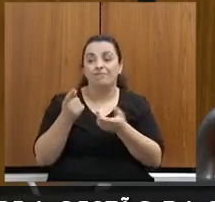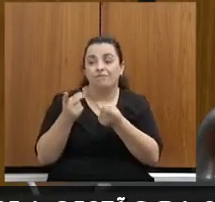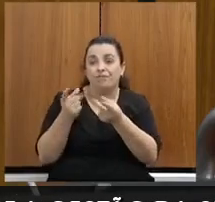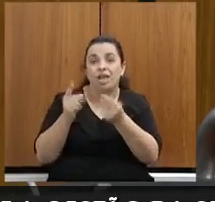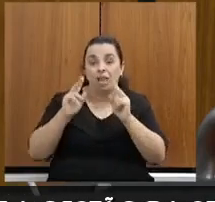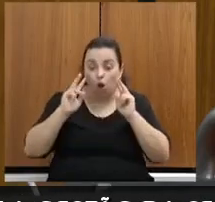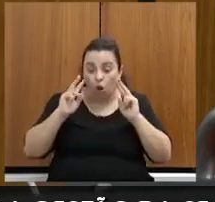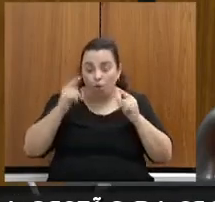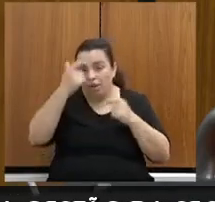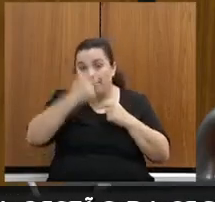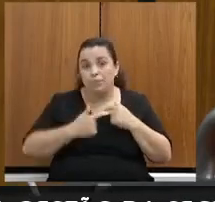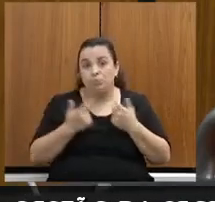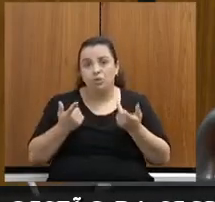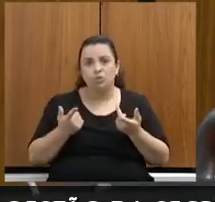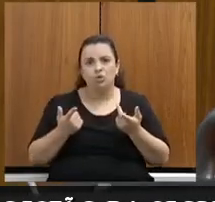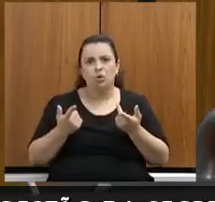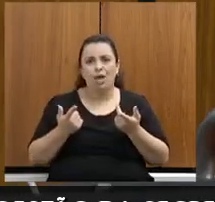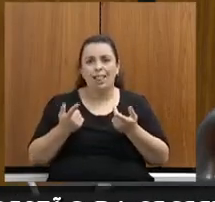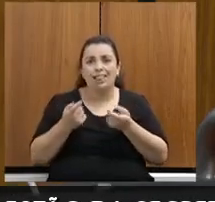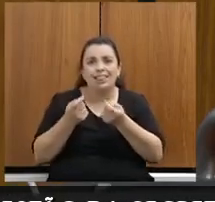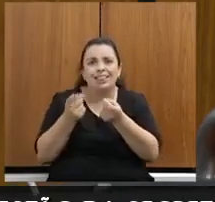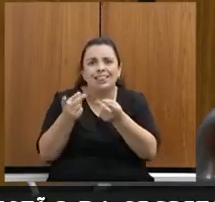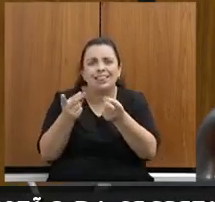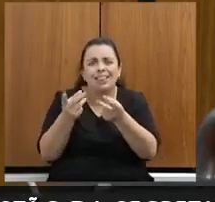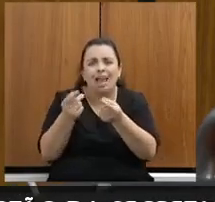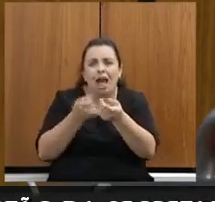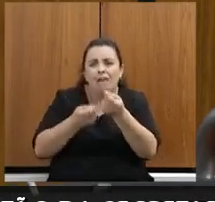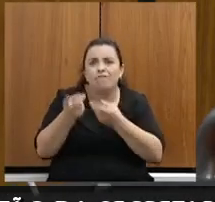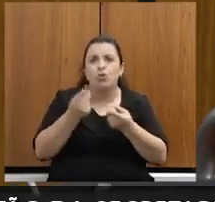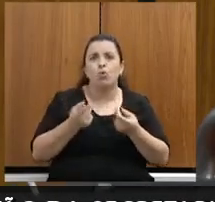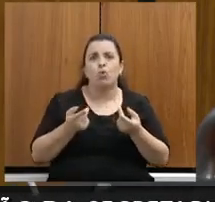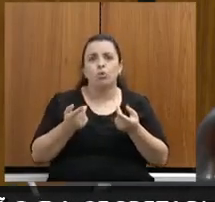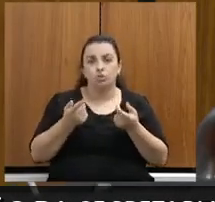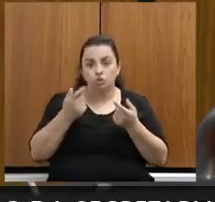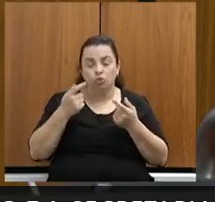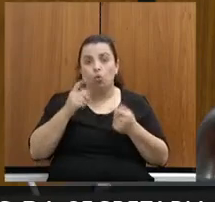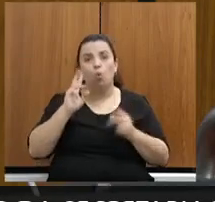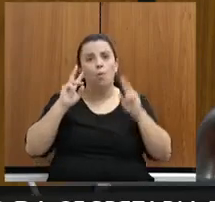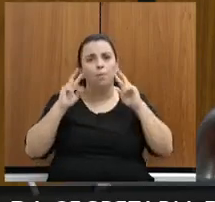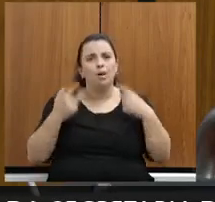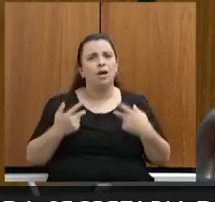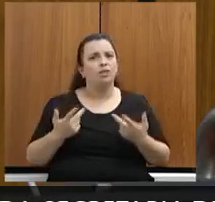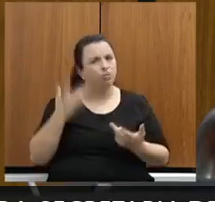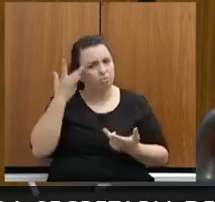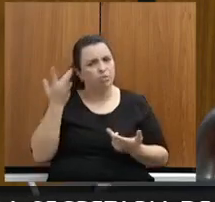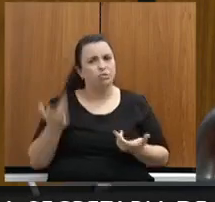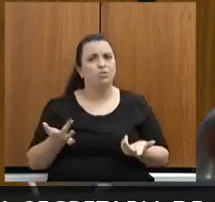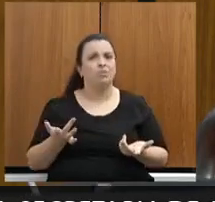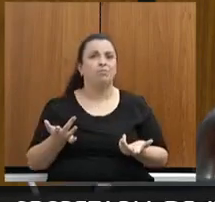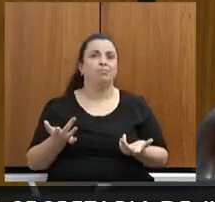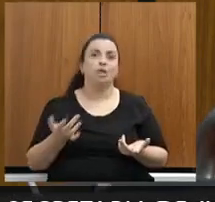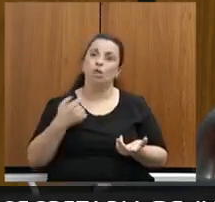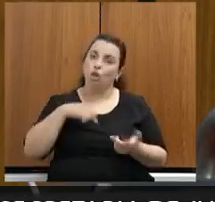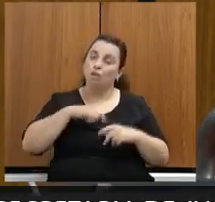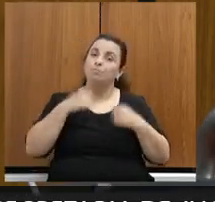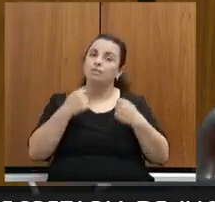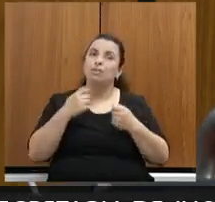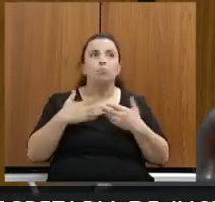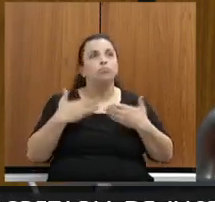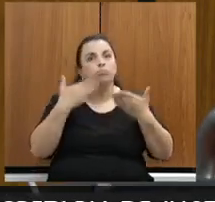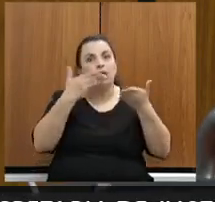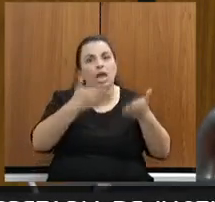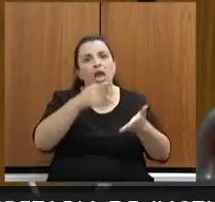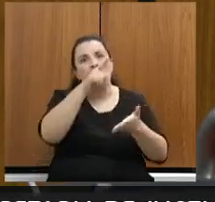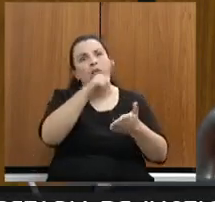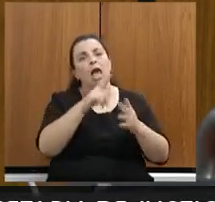colocado sobre a nossa polícia nós temos E aí com a liderança de vossa excelência temos que ir a Brasília no Ministério da Justiça